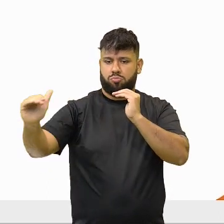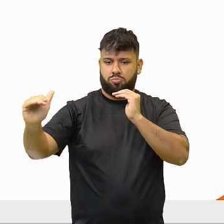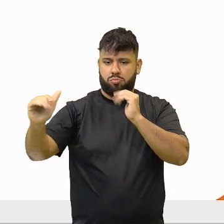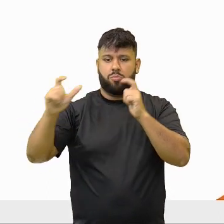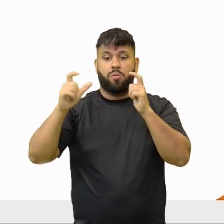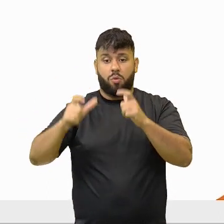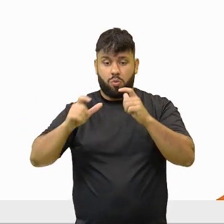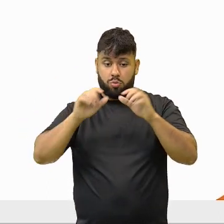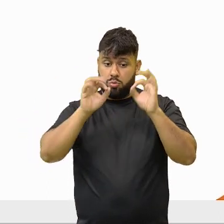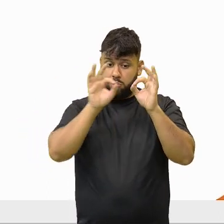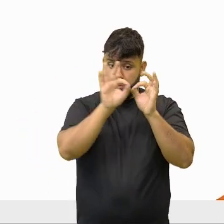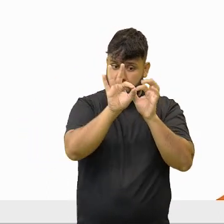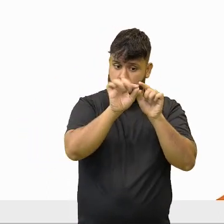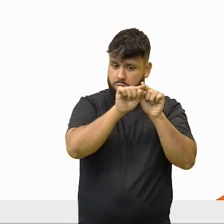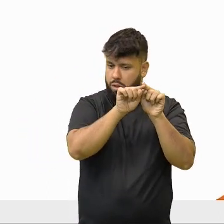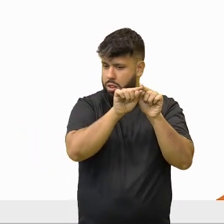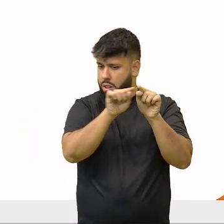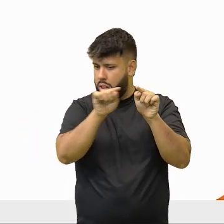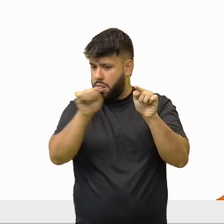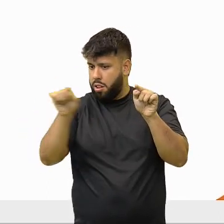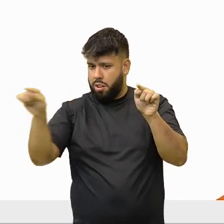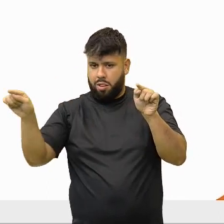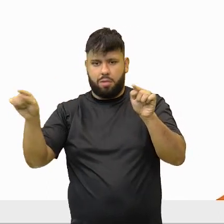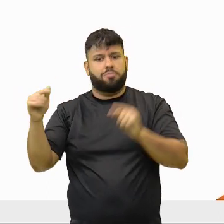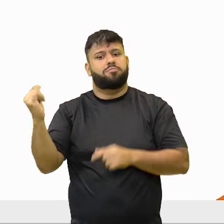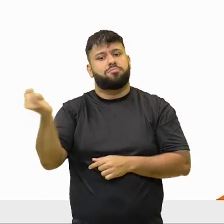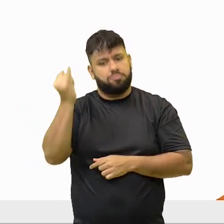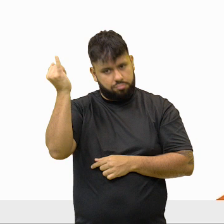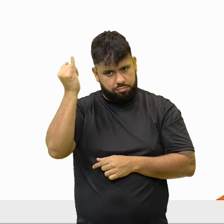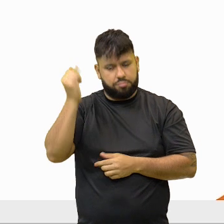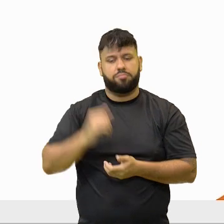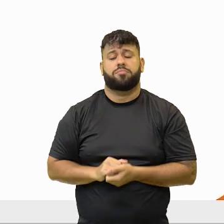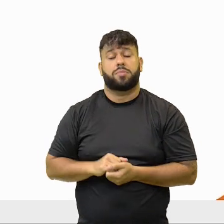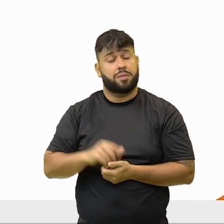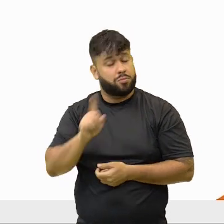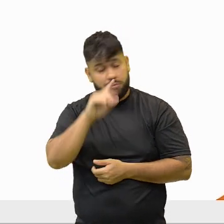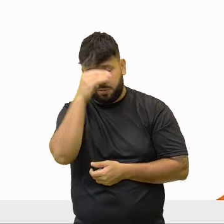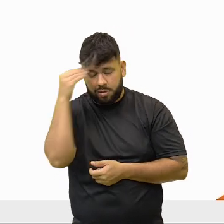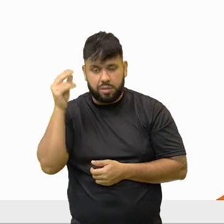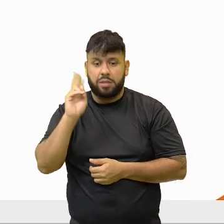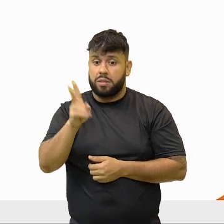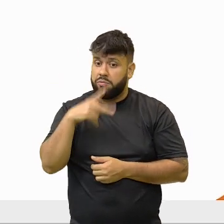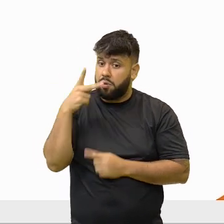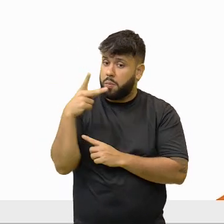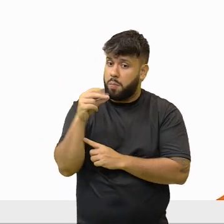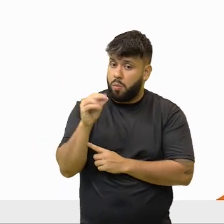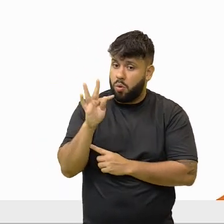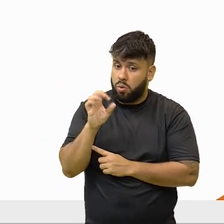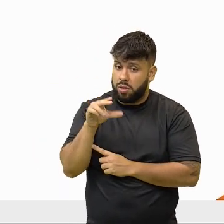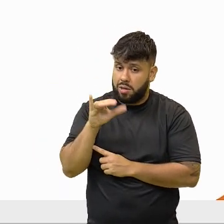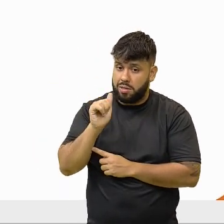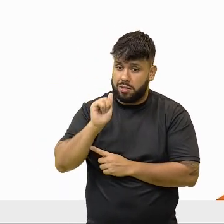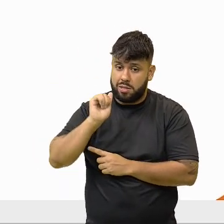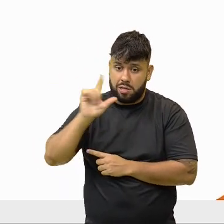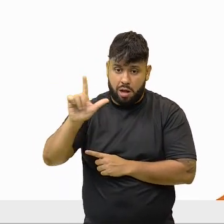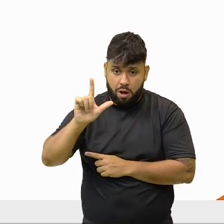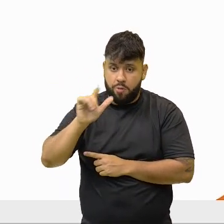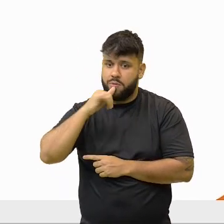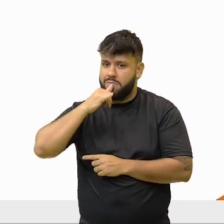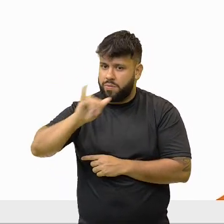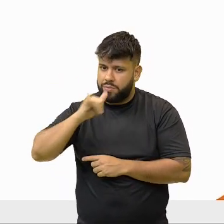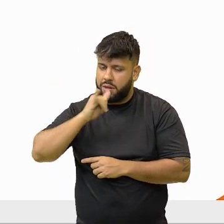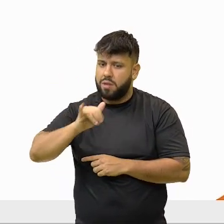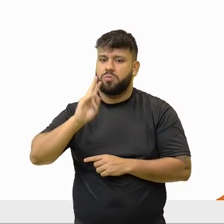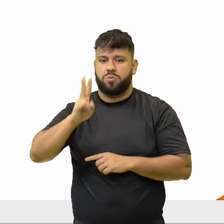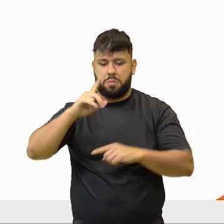a superfície. Não esqueça isso, meu aluno. Sempre que você falar do potencial elétrico criado por um condutor, deve